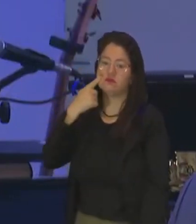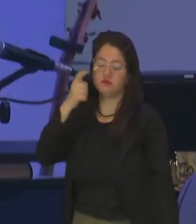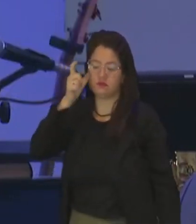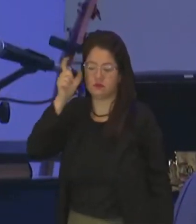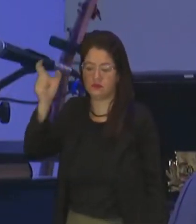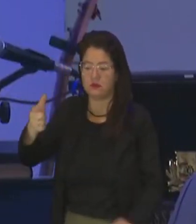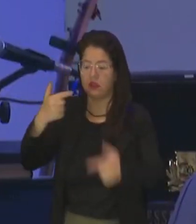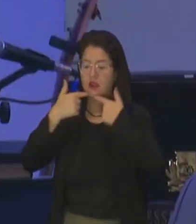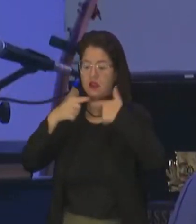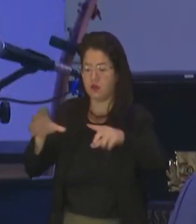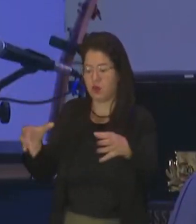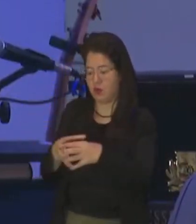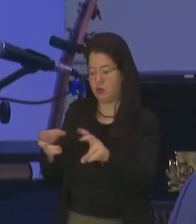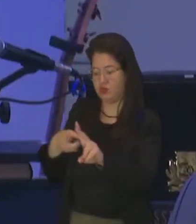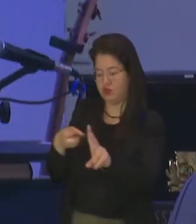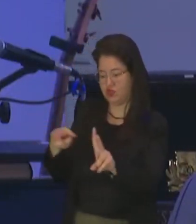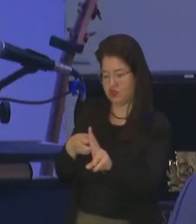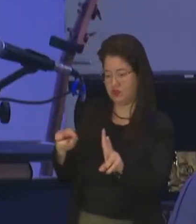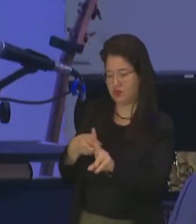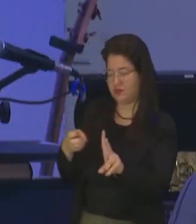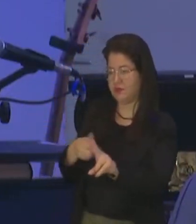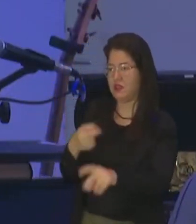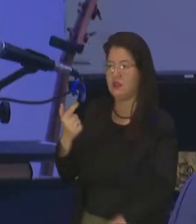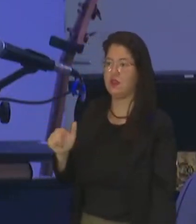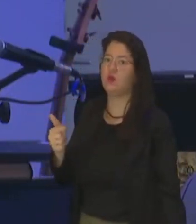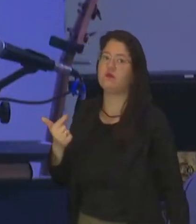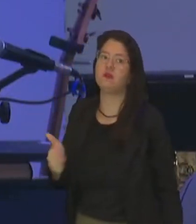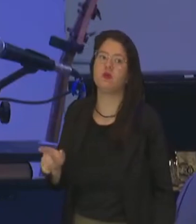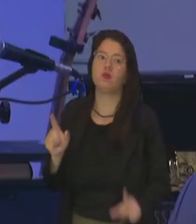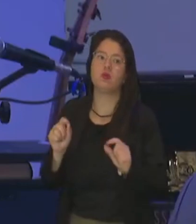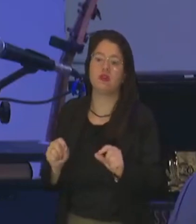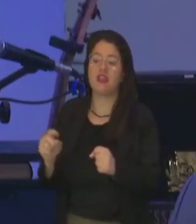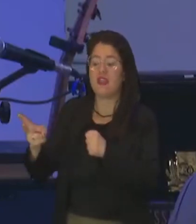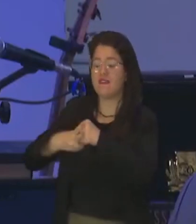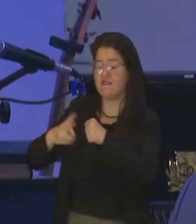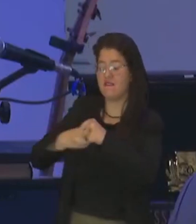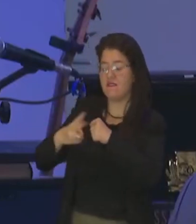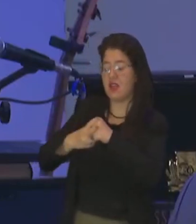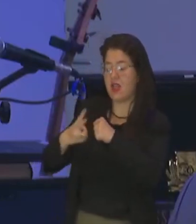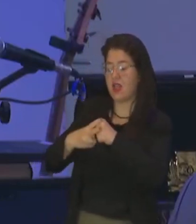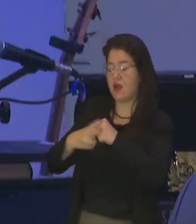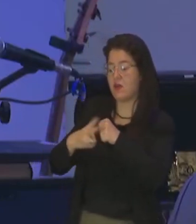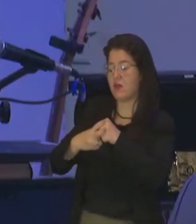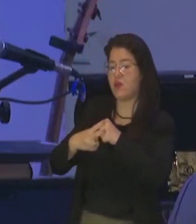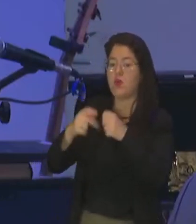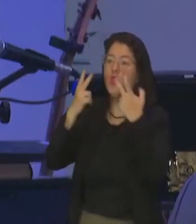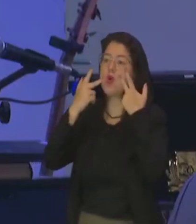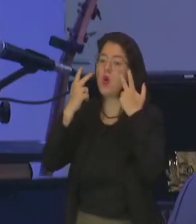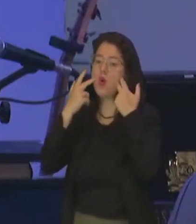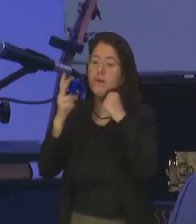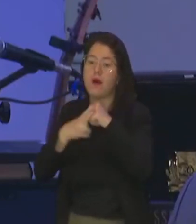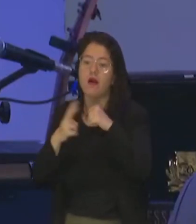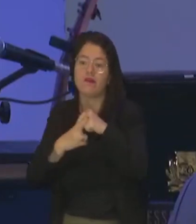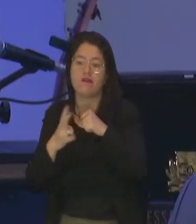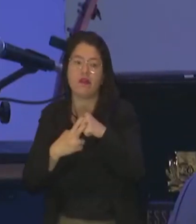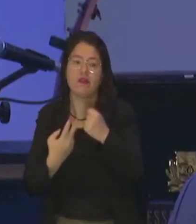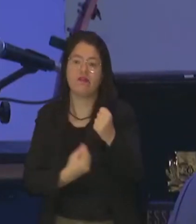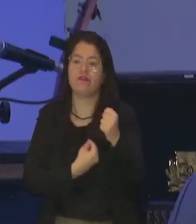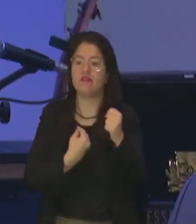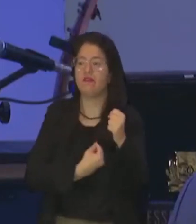a língua xerente, ela não tem aqueles verbos de estado comuns que a gente usa, ser,